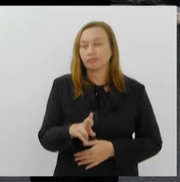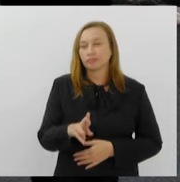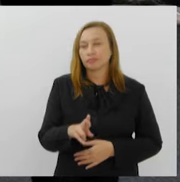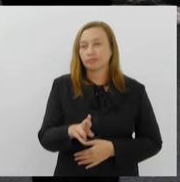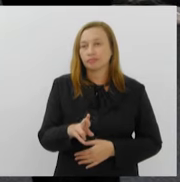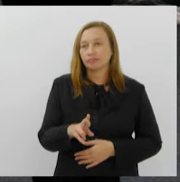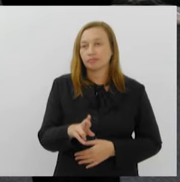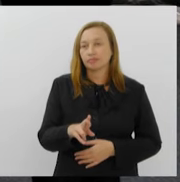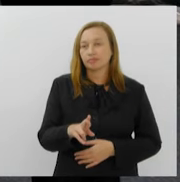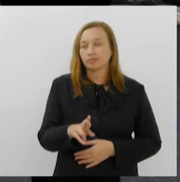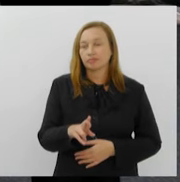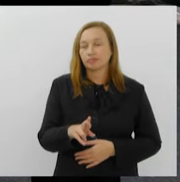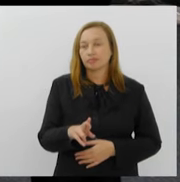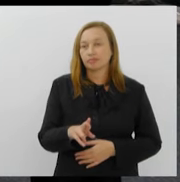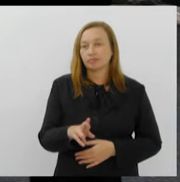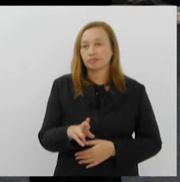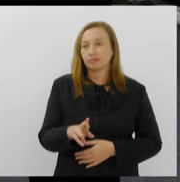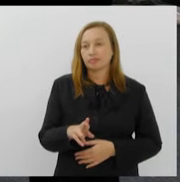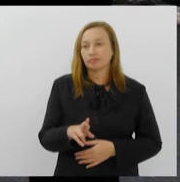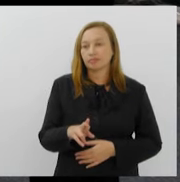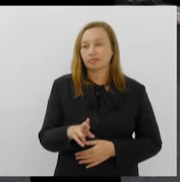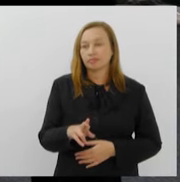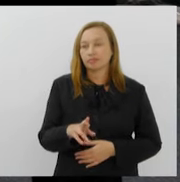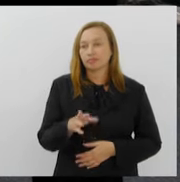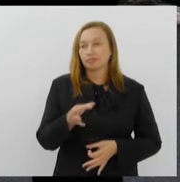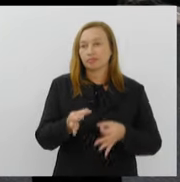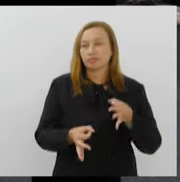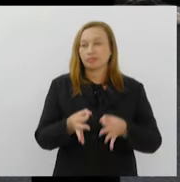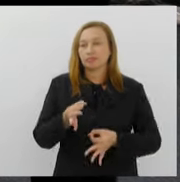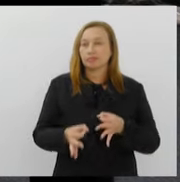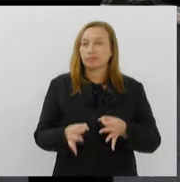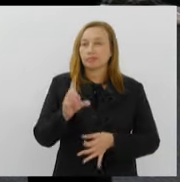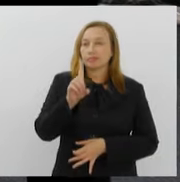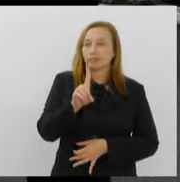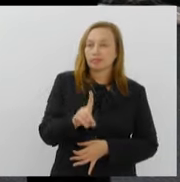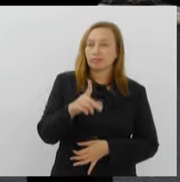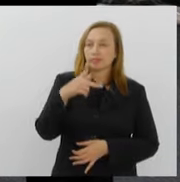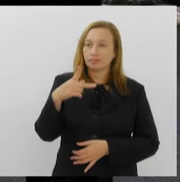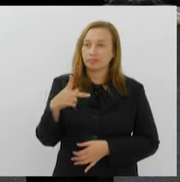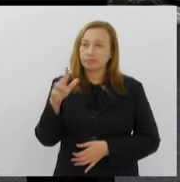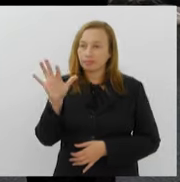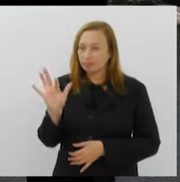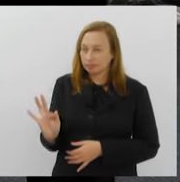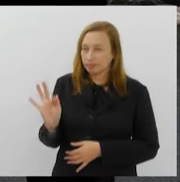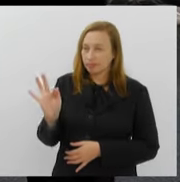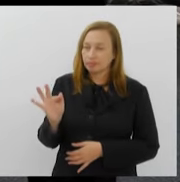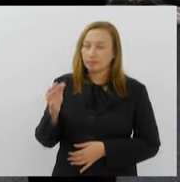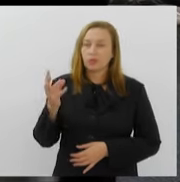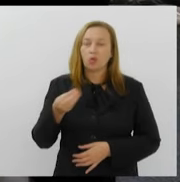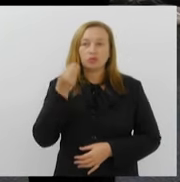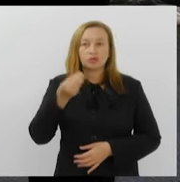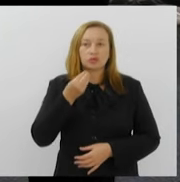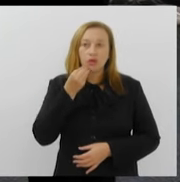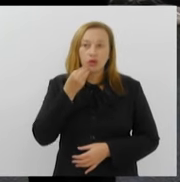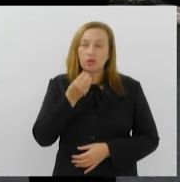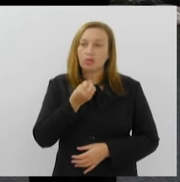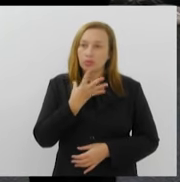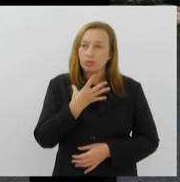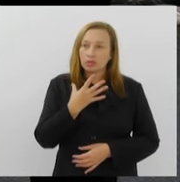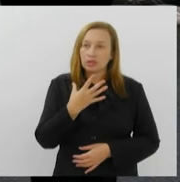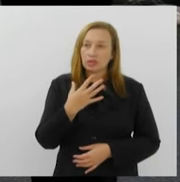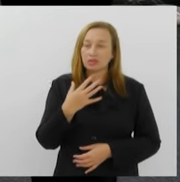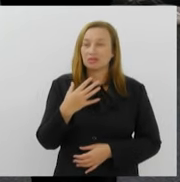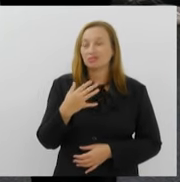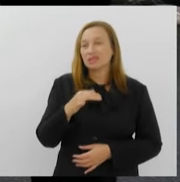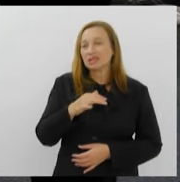julgamento da DPF. Acho que uma boa oportunidade desse debate, é pena que o deputado Rodrigo Amorim não está